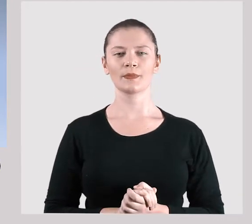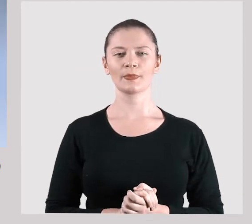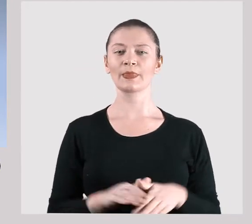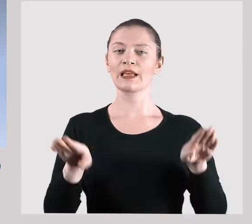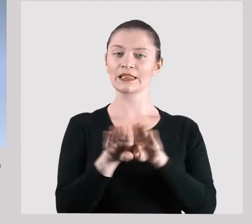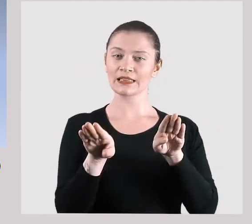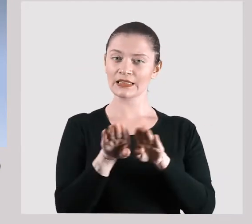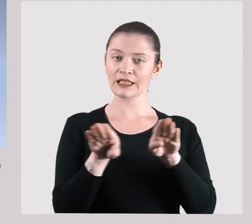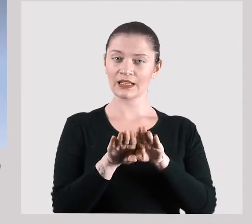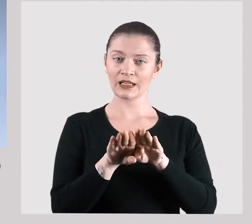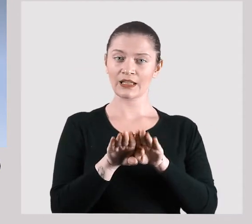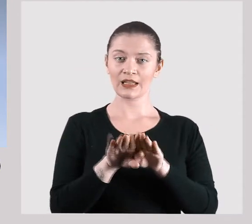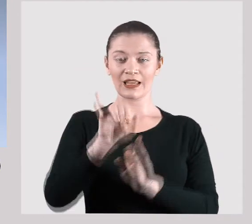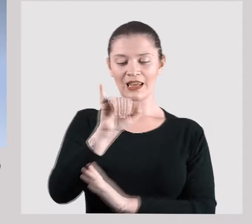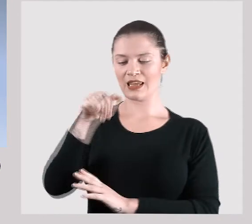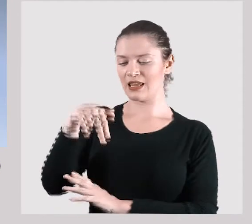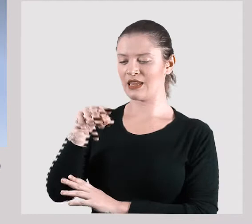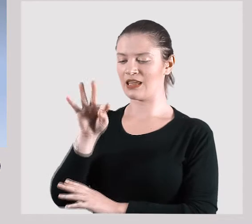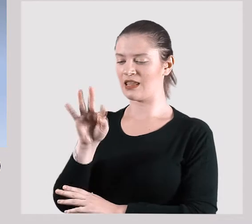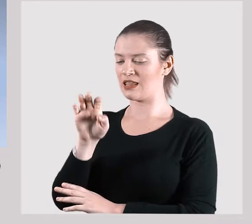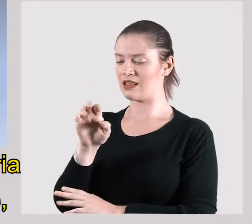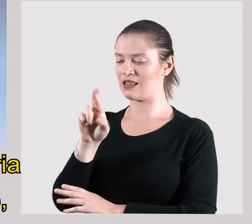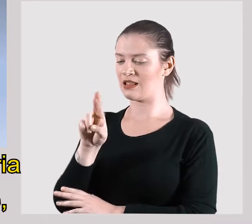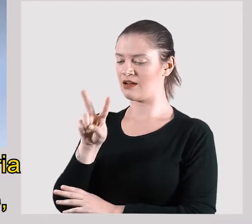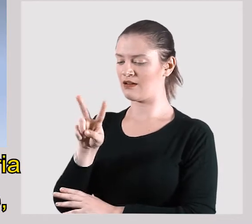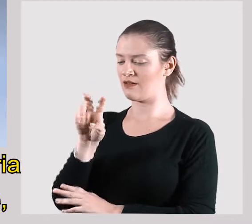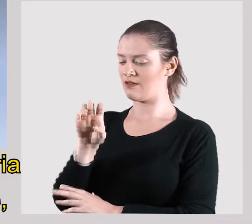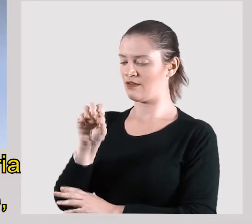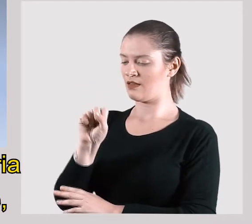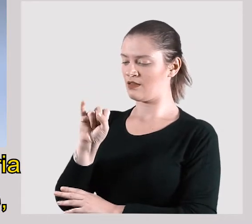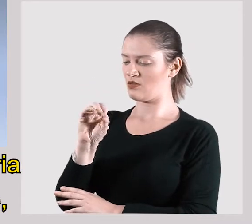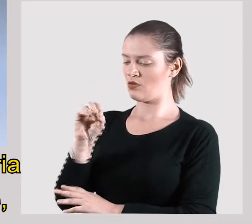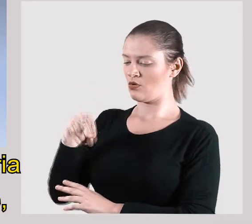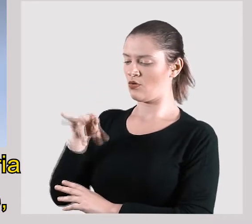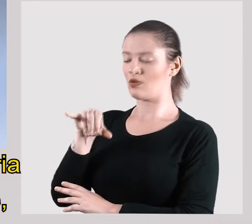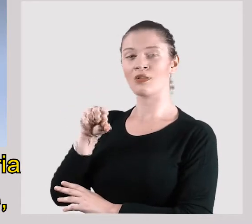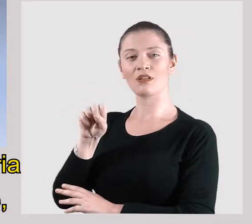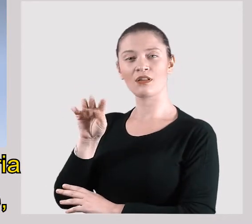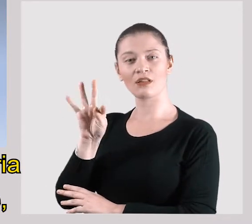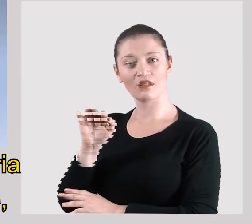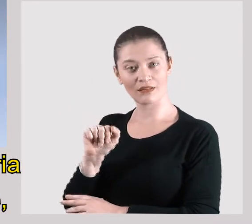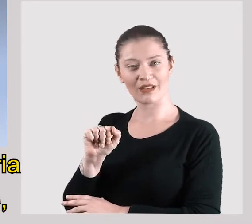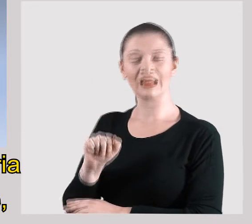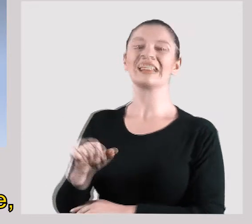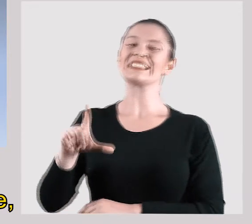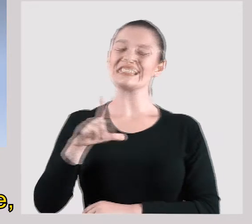que é a conduta de afirmação de gêneros, tem esse nome. Então, a criança está com disforia de gênero, o